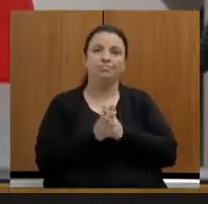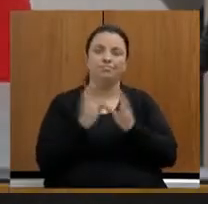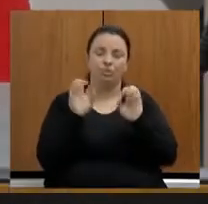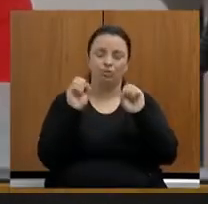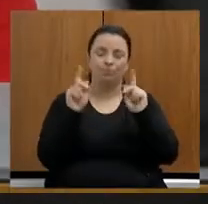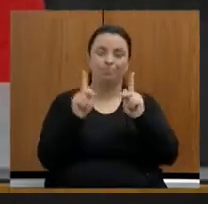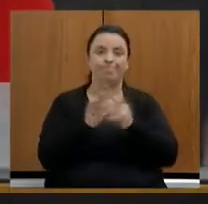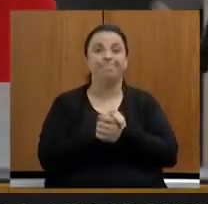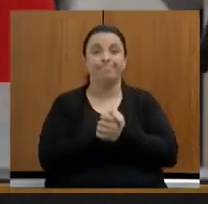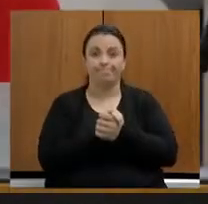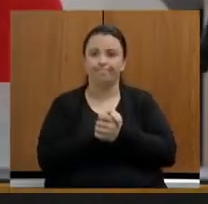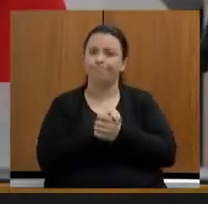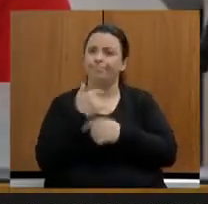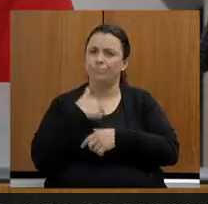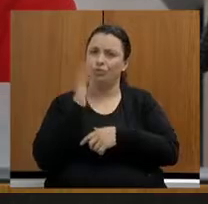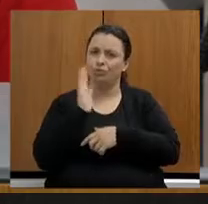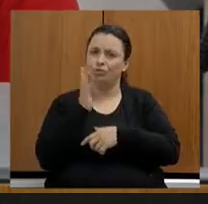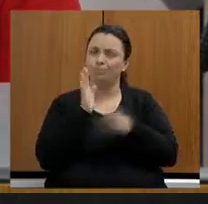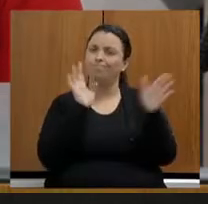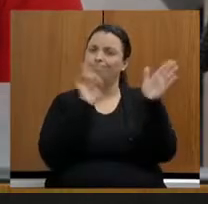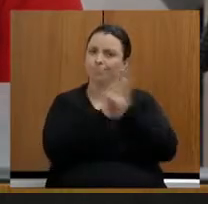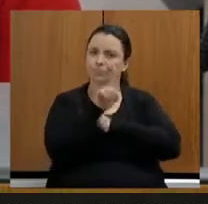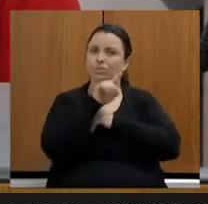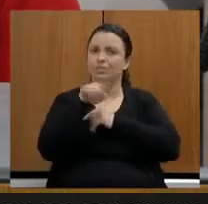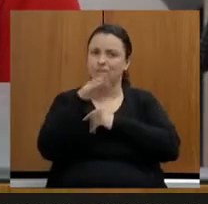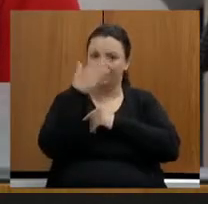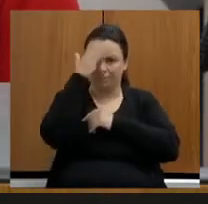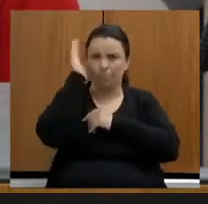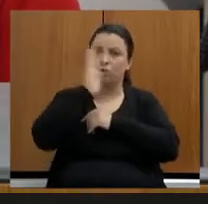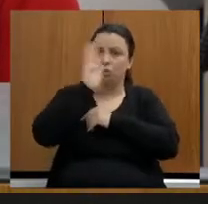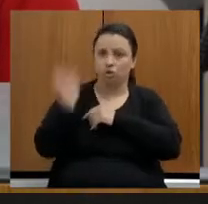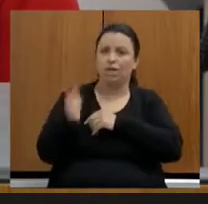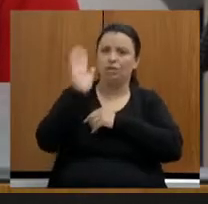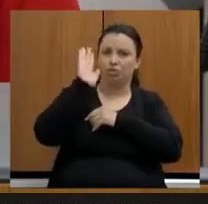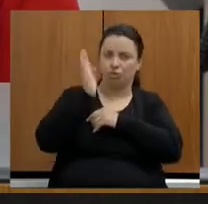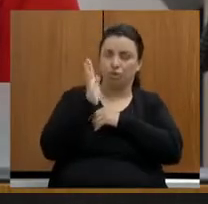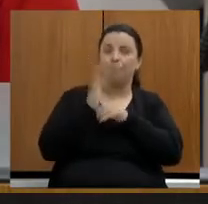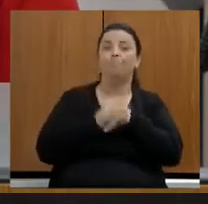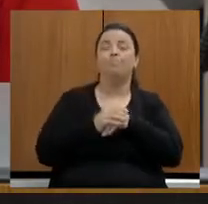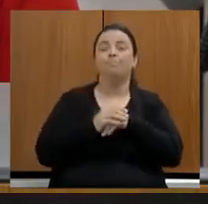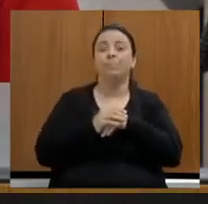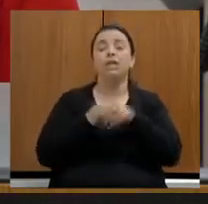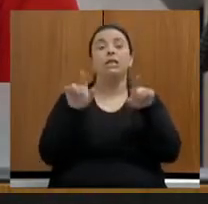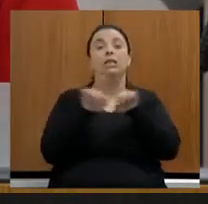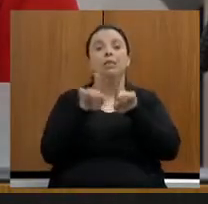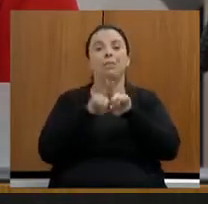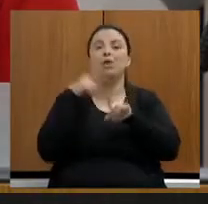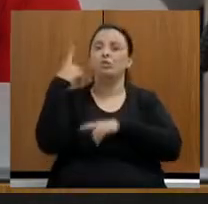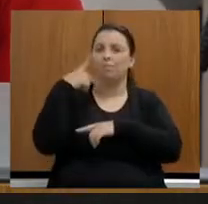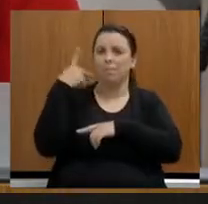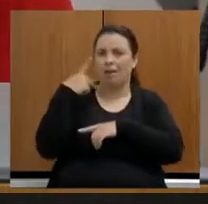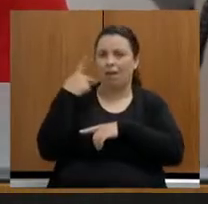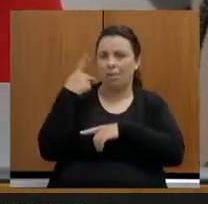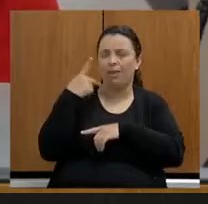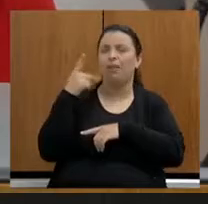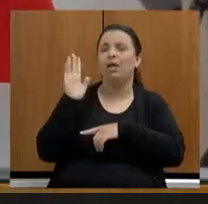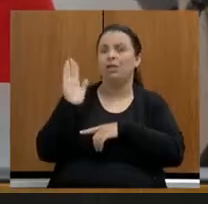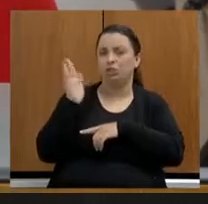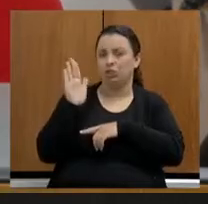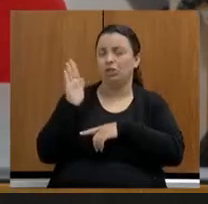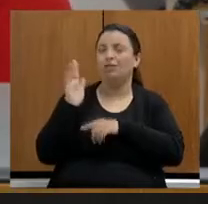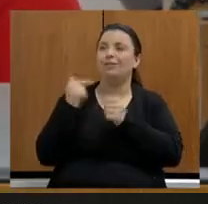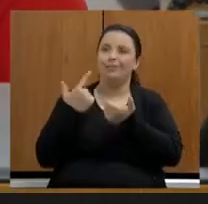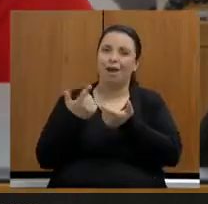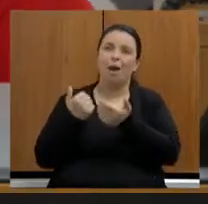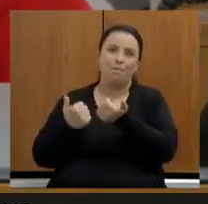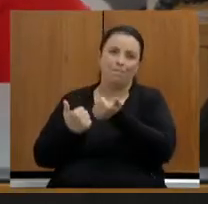de fazer esse questionamento aqui direto ao Governador e aqui também aos colegas parlamentares que fazem são da base do